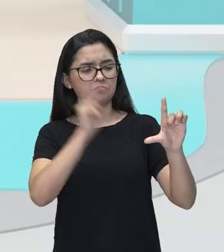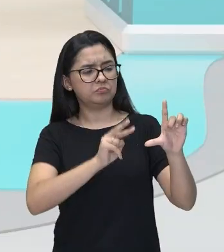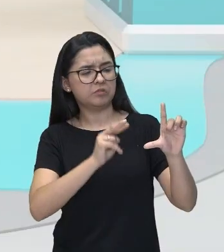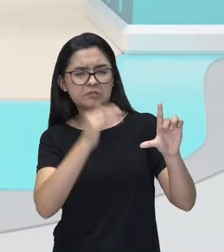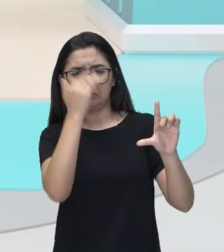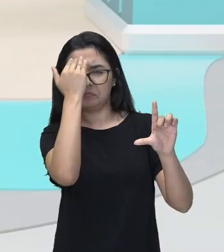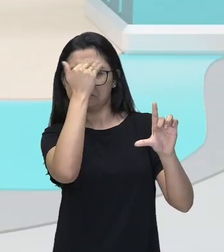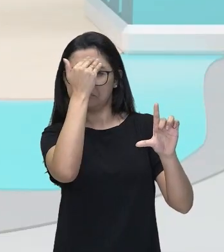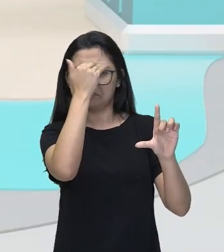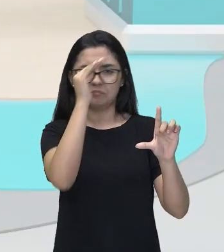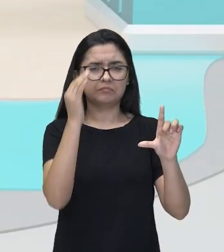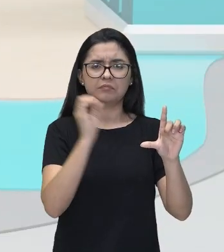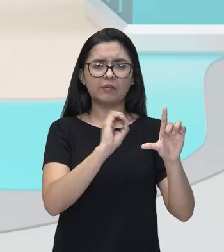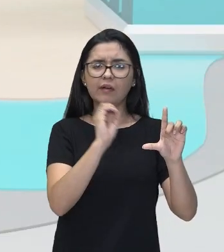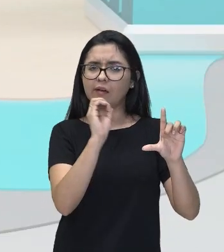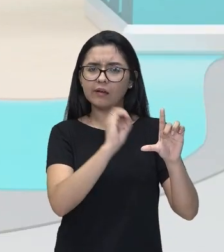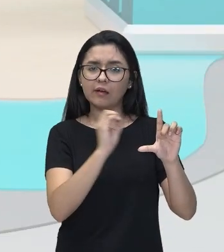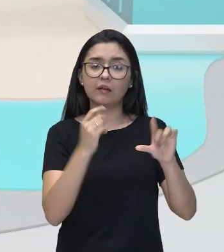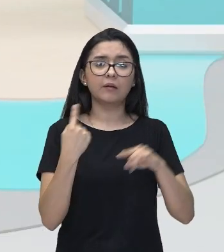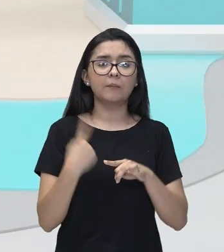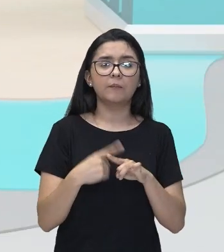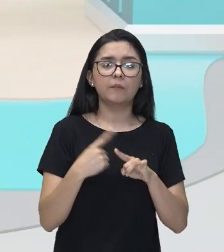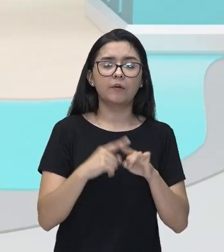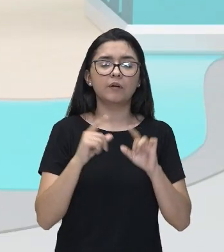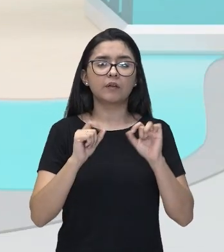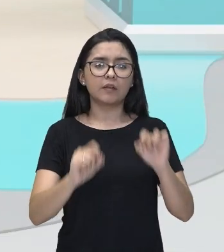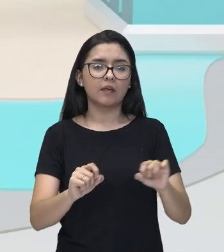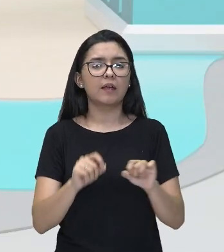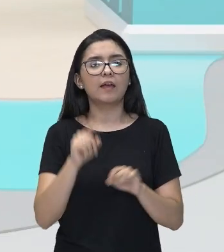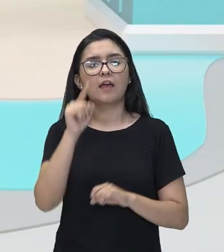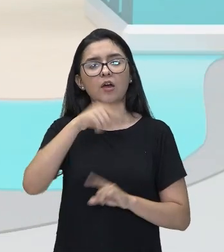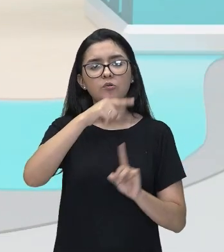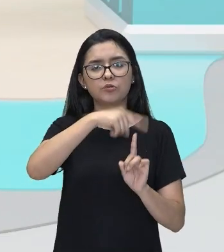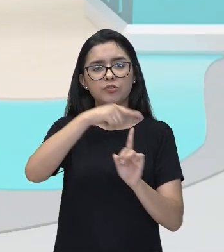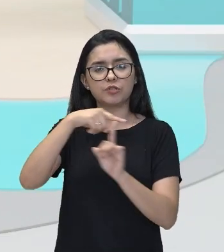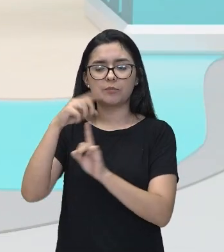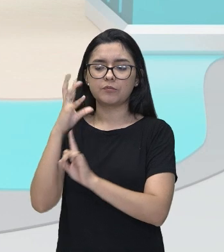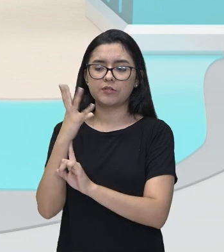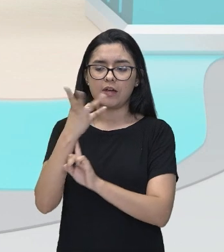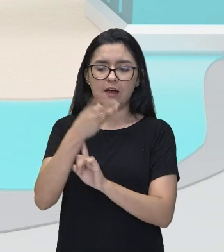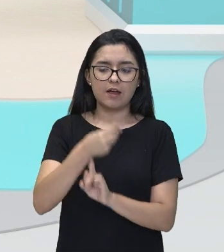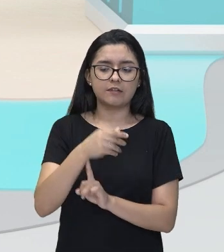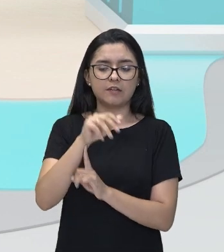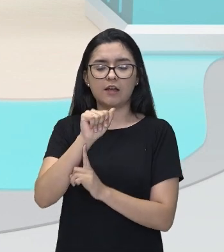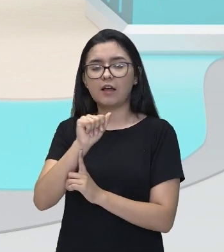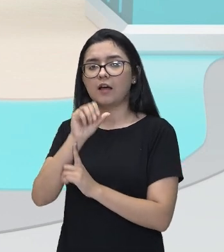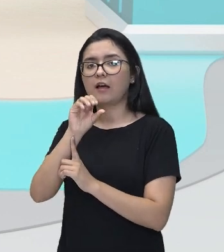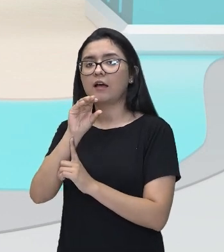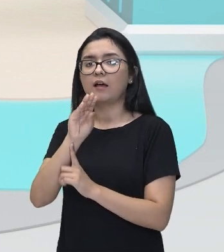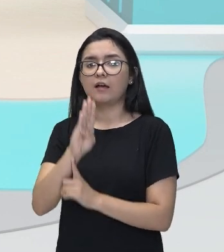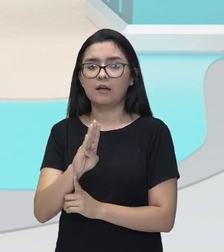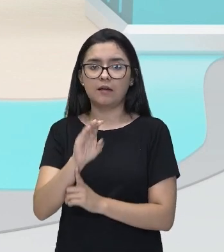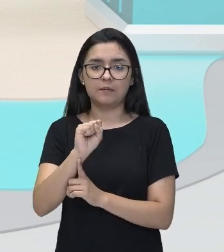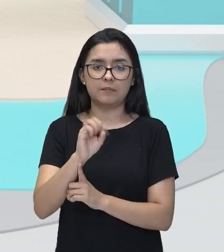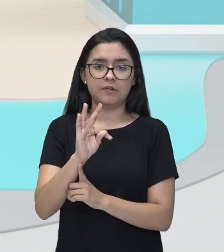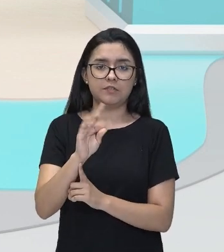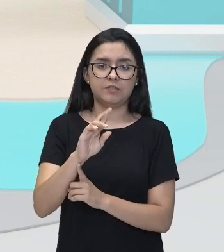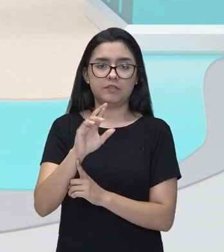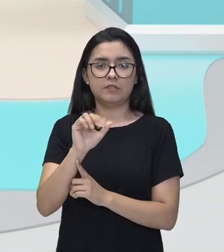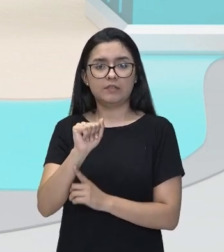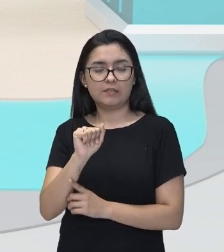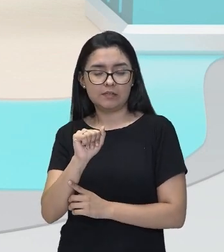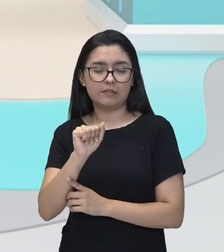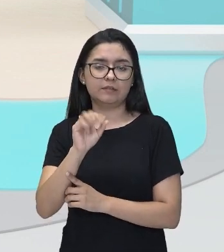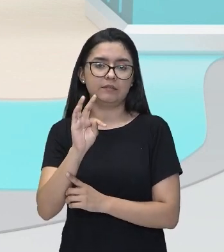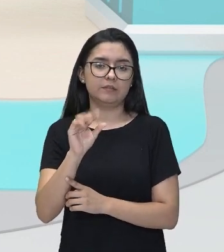nada, porque é uma obra abstrata. Então, o artista ele utiliza apenas tintas,